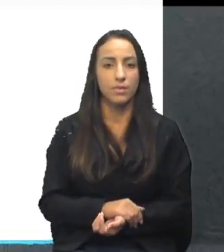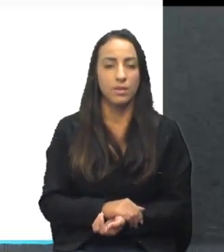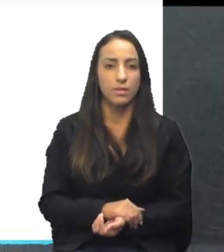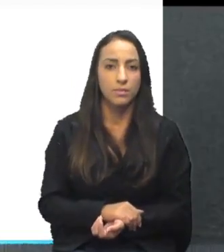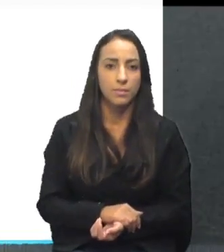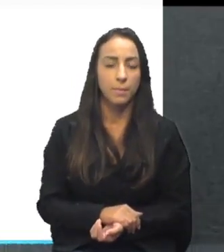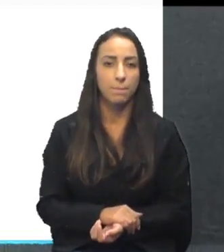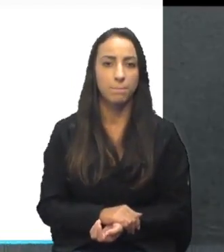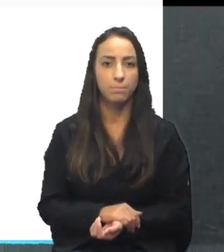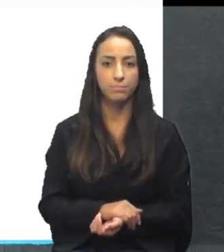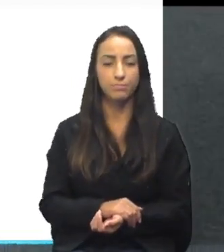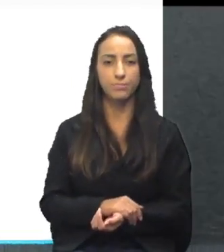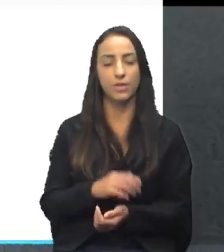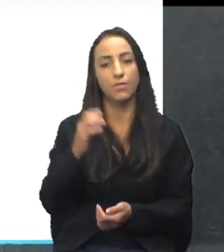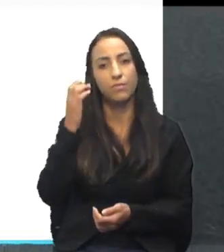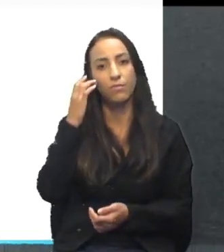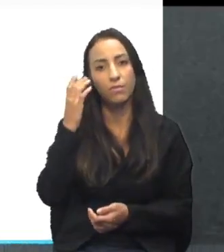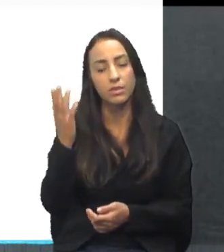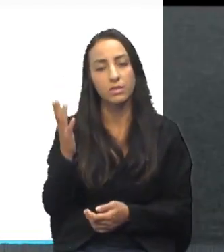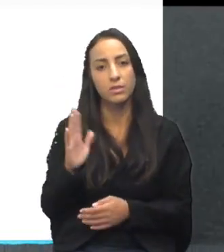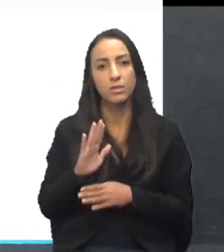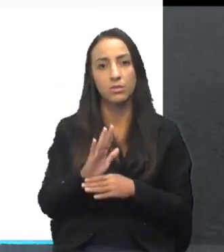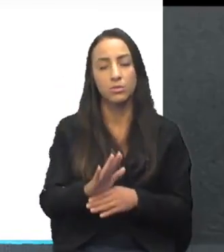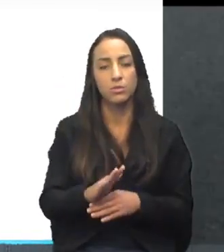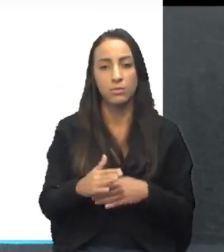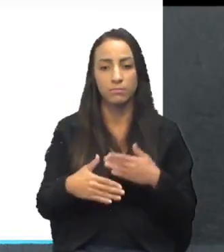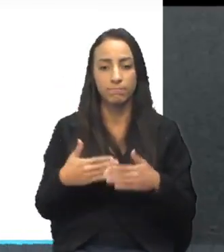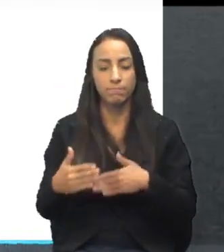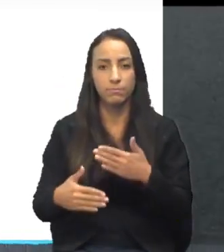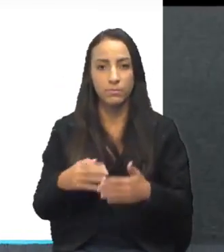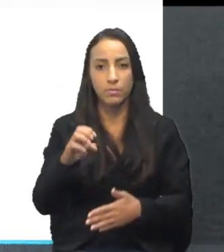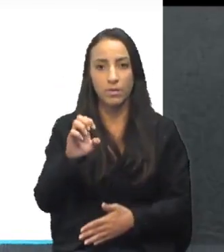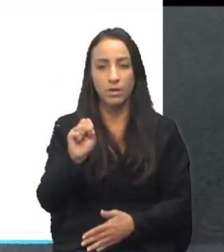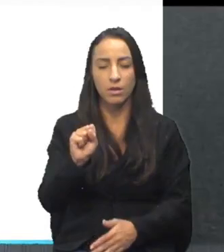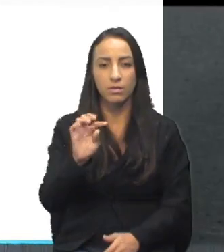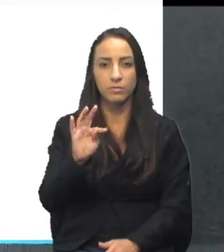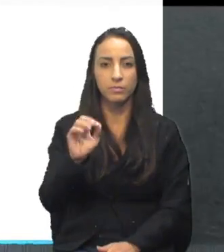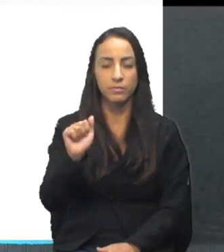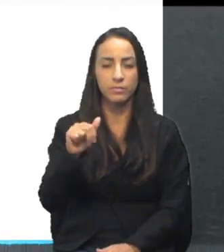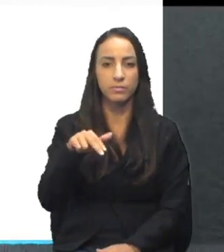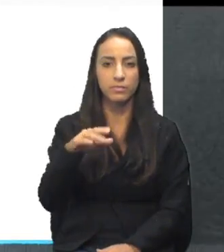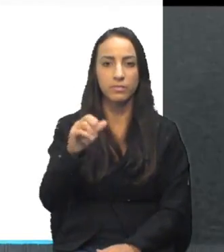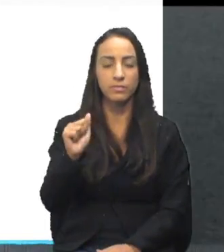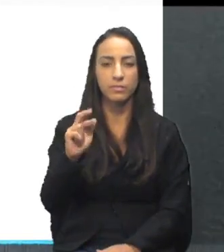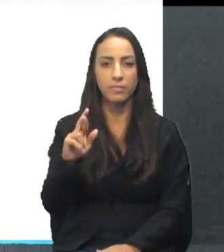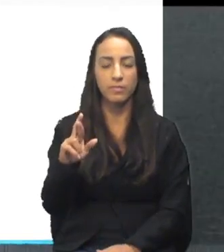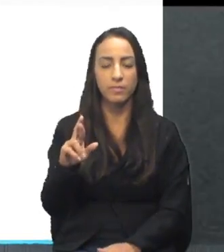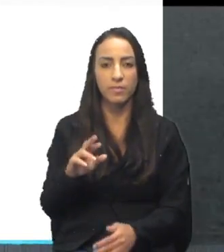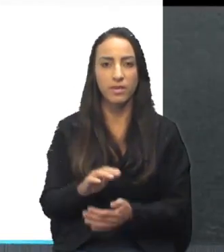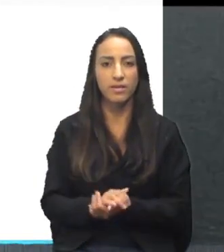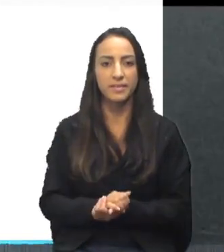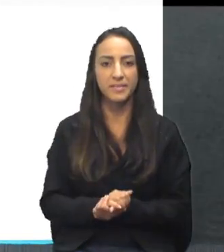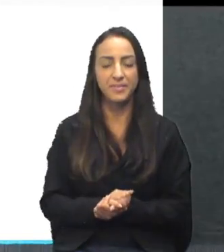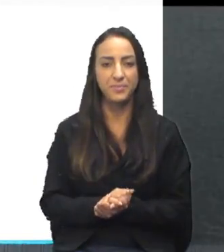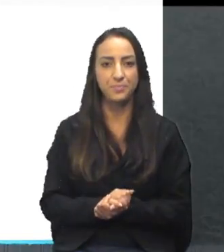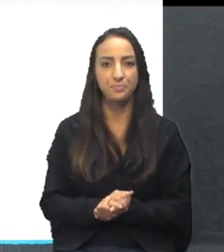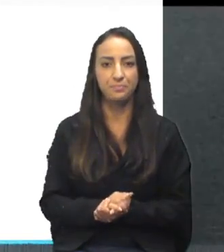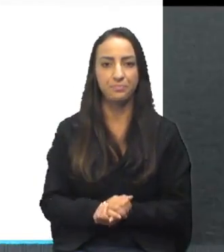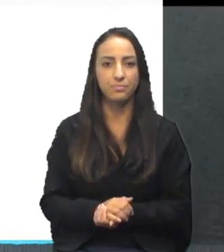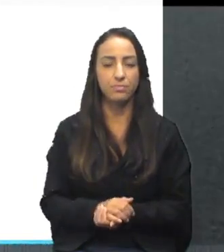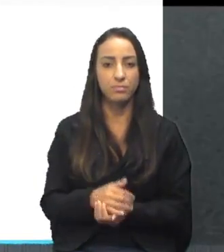e, então, facilitar o processo de estancamento sanguíneo, o fluxo de sangramento